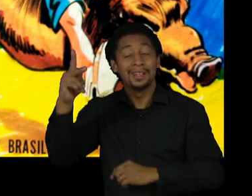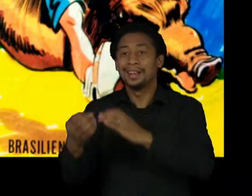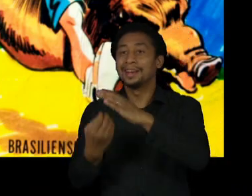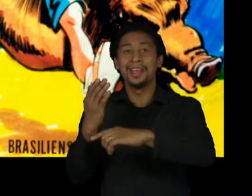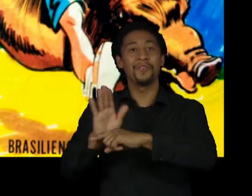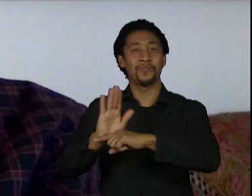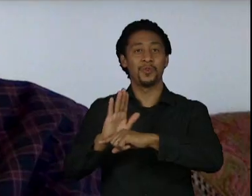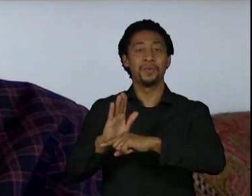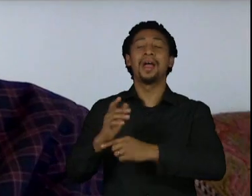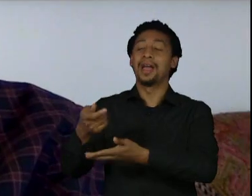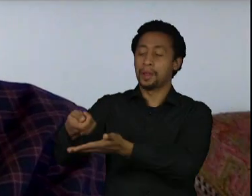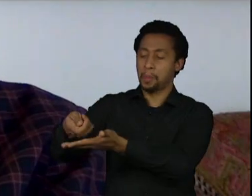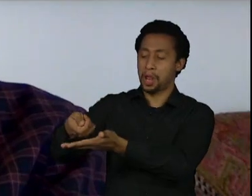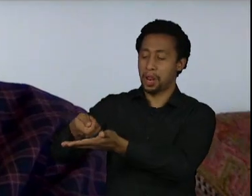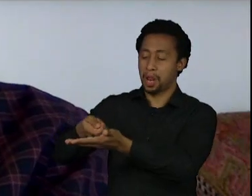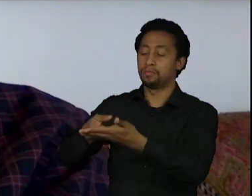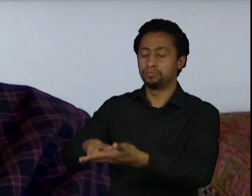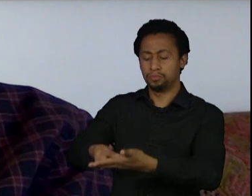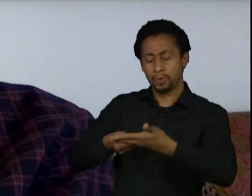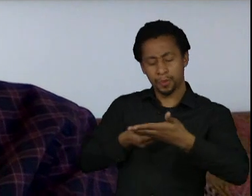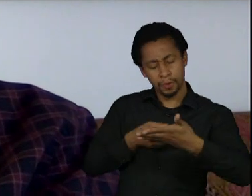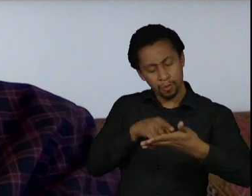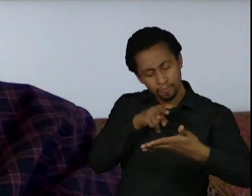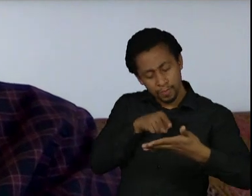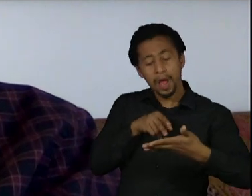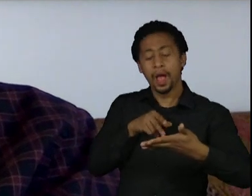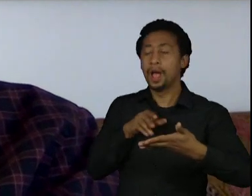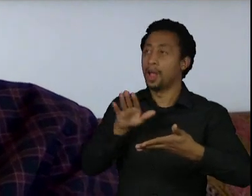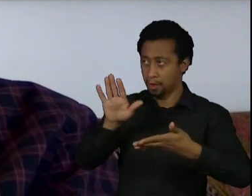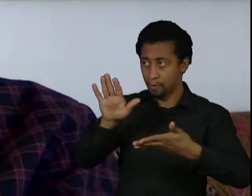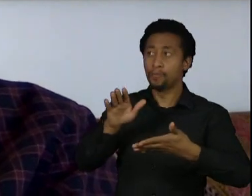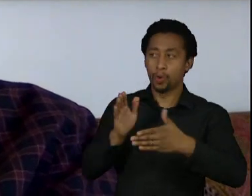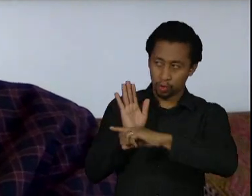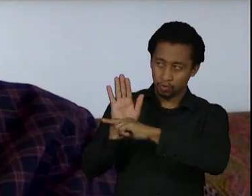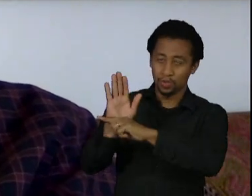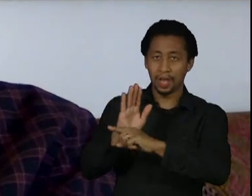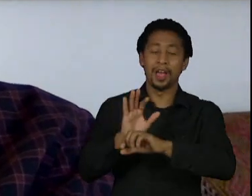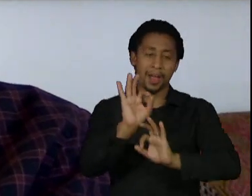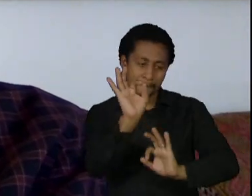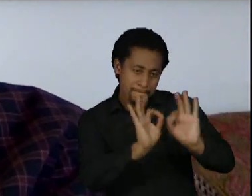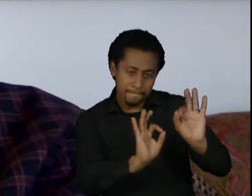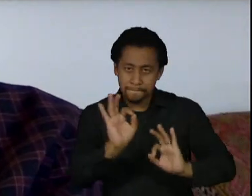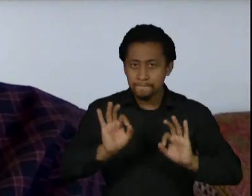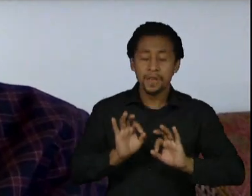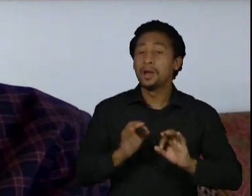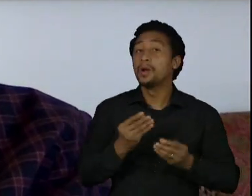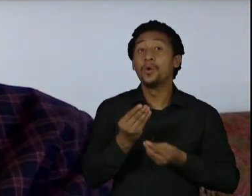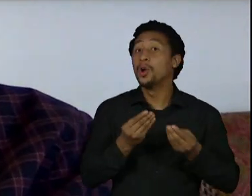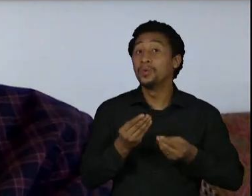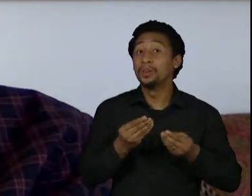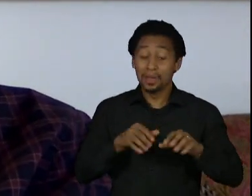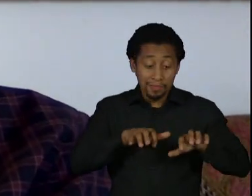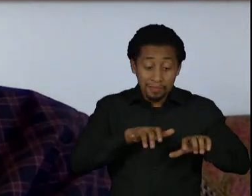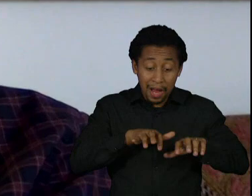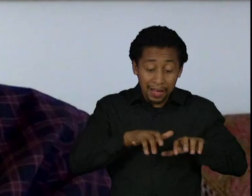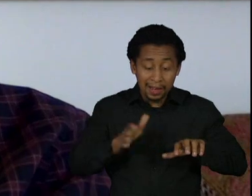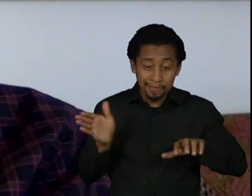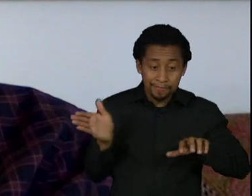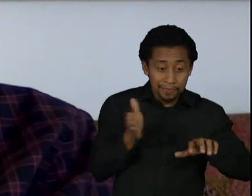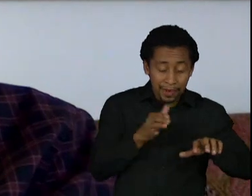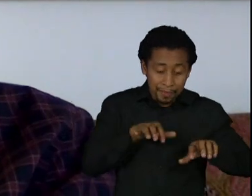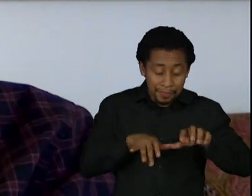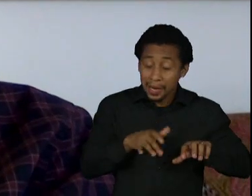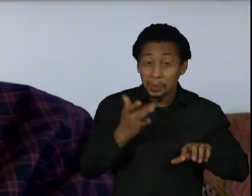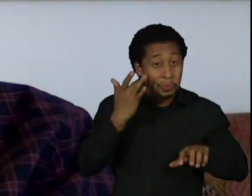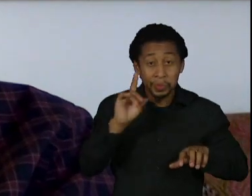eu comecei a escrever o roteiro à mão, porque eu não tinha máquina, não sabia escrever a máquina, não sei até hoje, eu escrevo